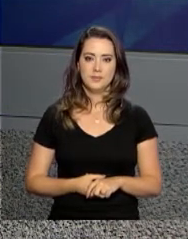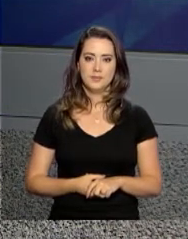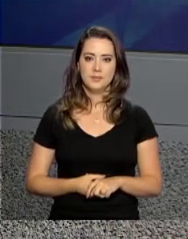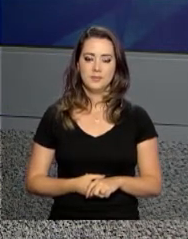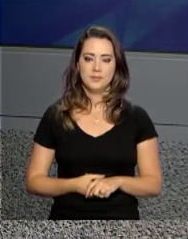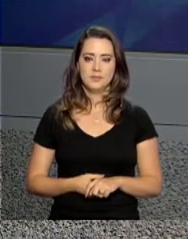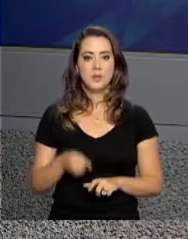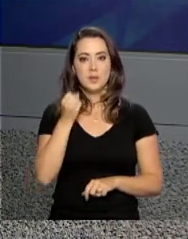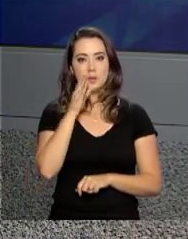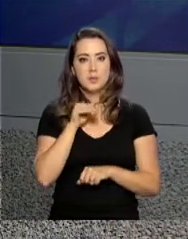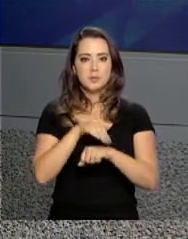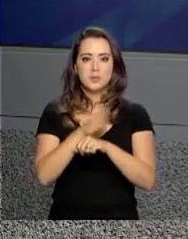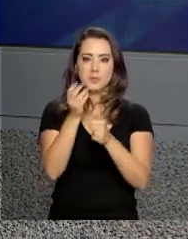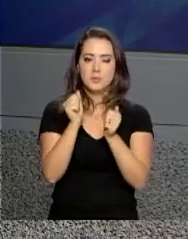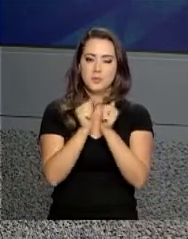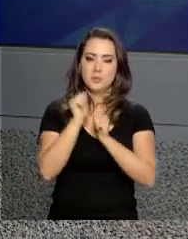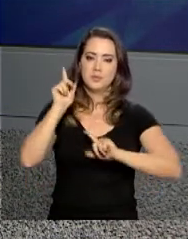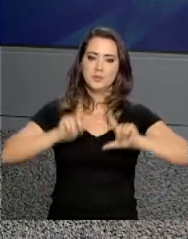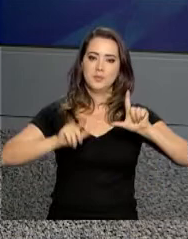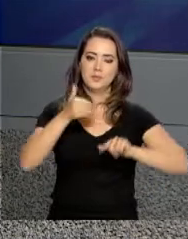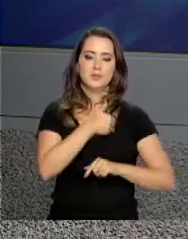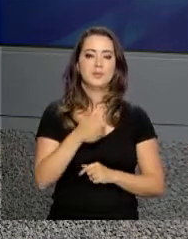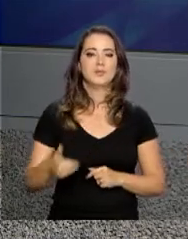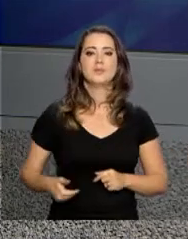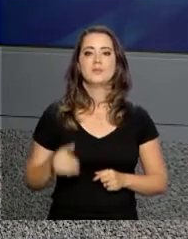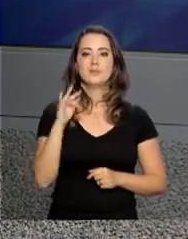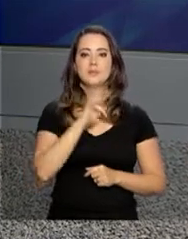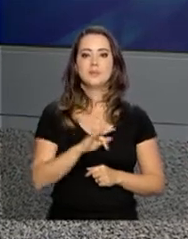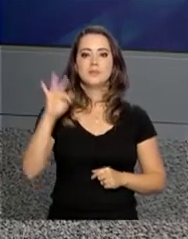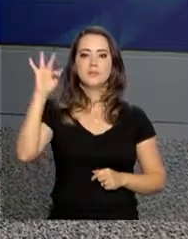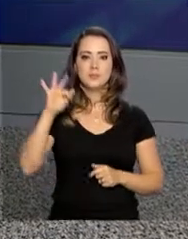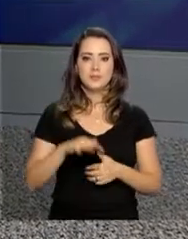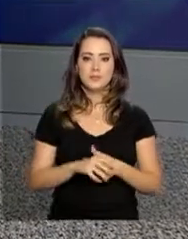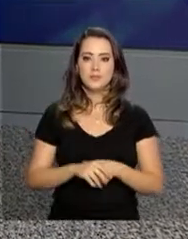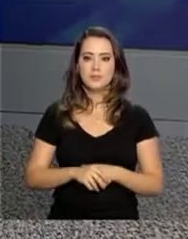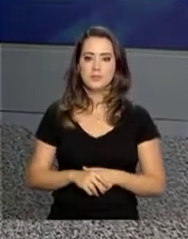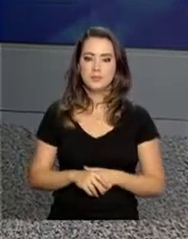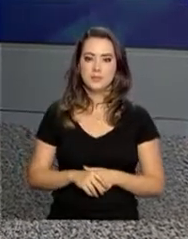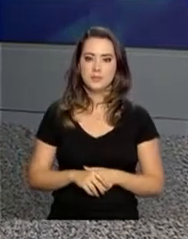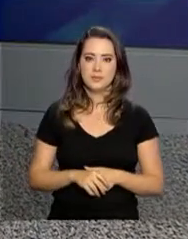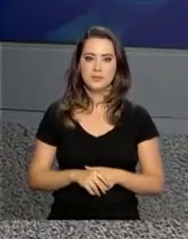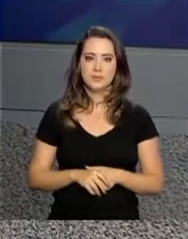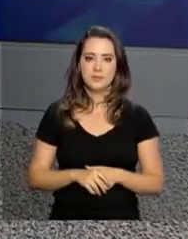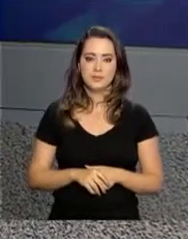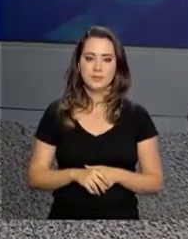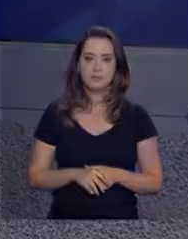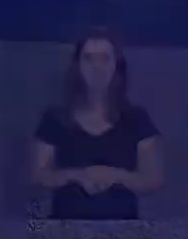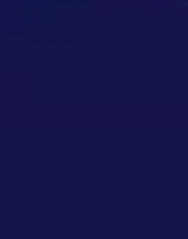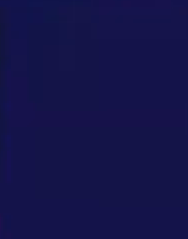61 99359-5084. Uma boa noite para você e continue com a gente aqui na NBR, a TV do Governo Federal.